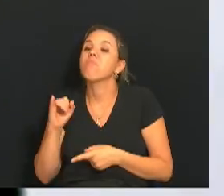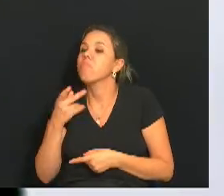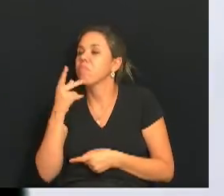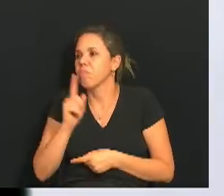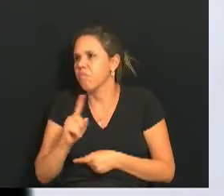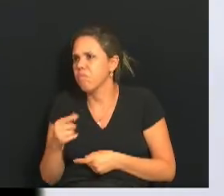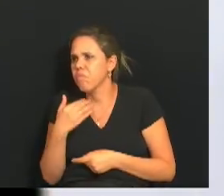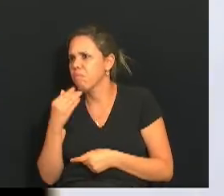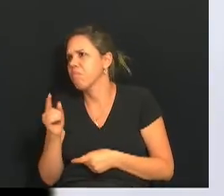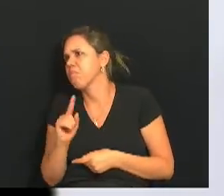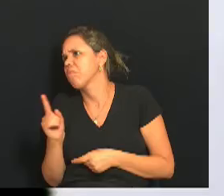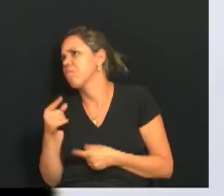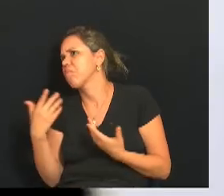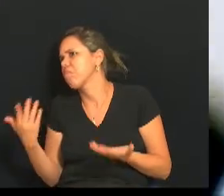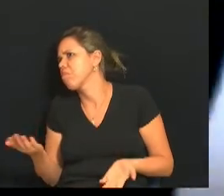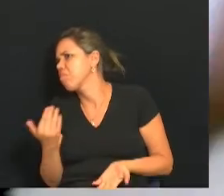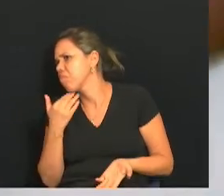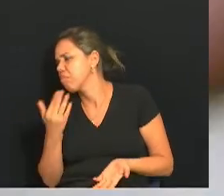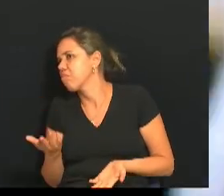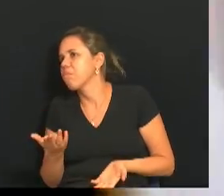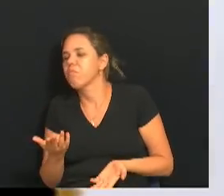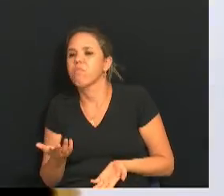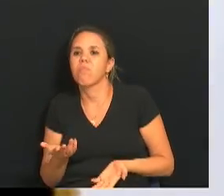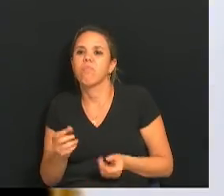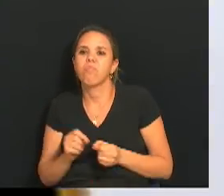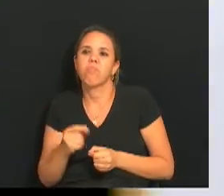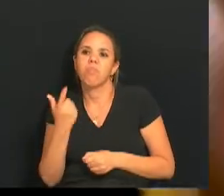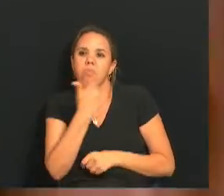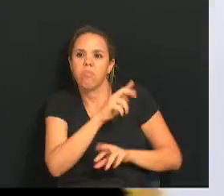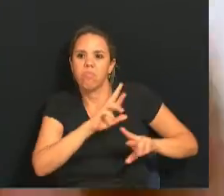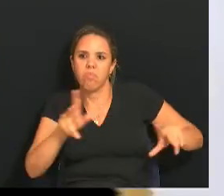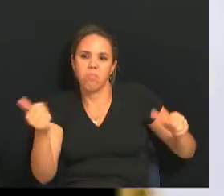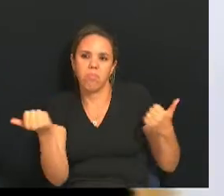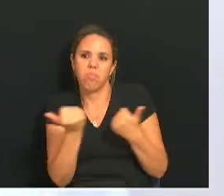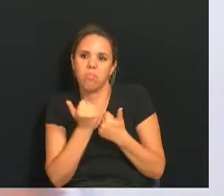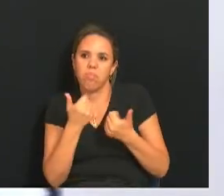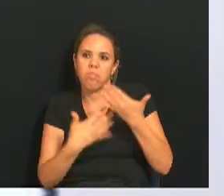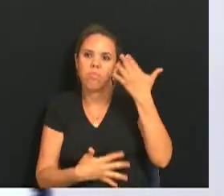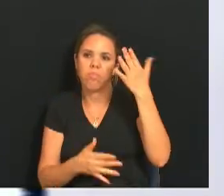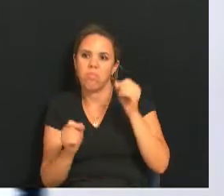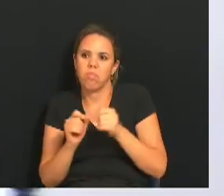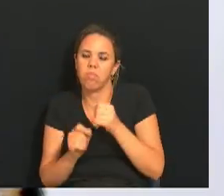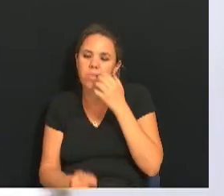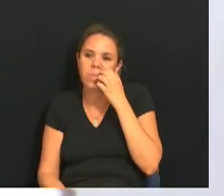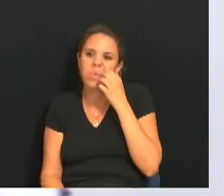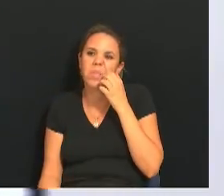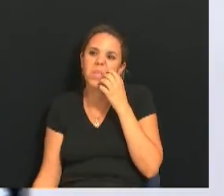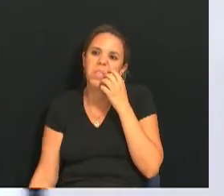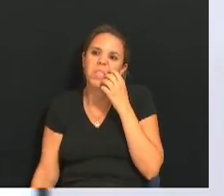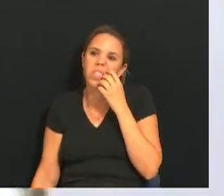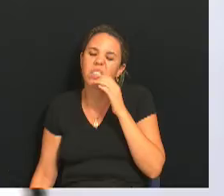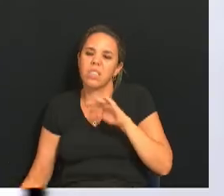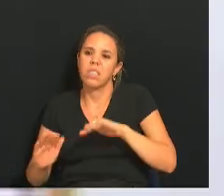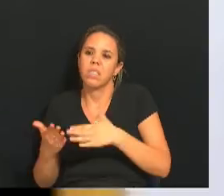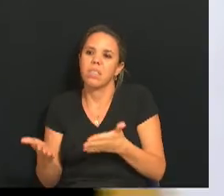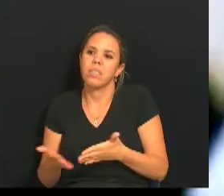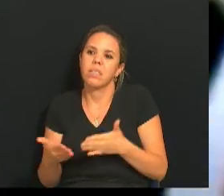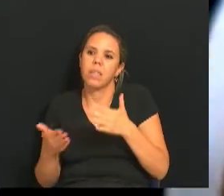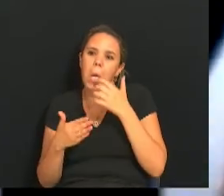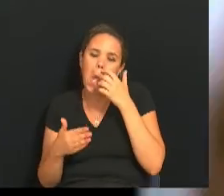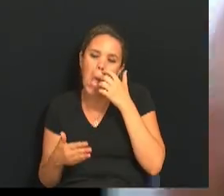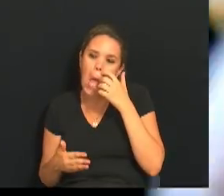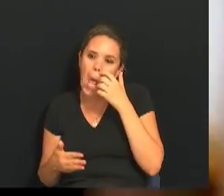vai, aí, convenhamos, eu vou fazer outra coisa, gente. Tem muita coisa para fazer na periferia, para